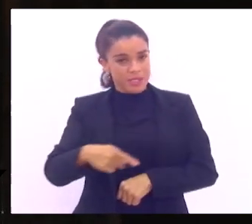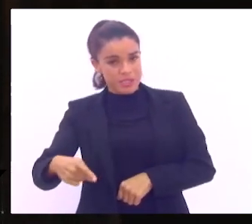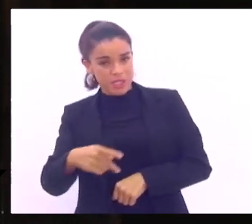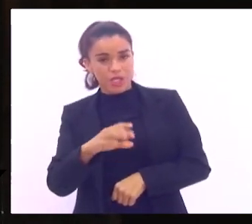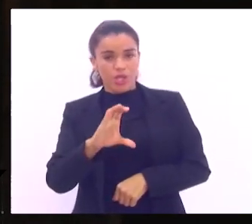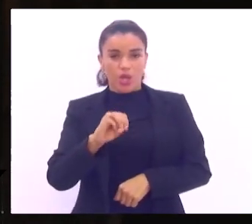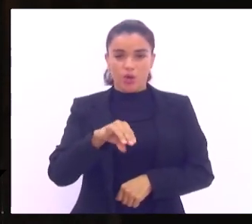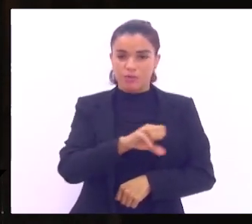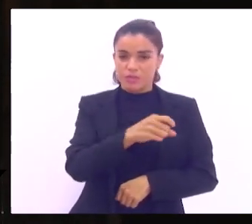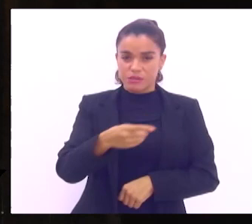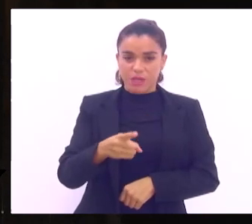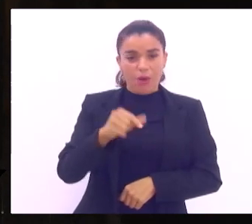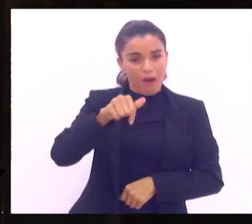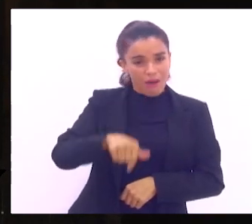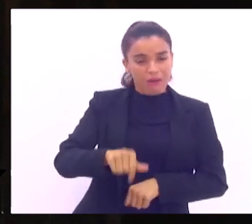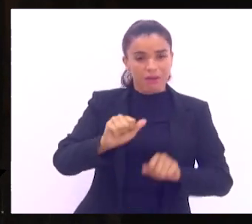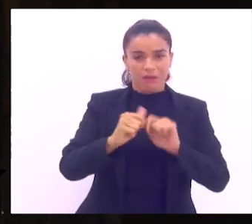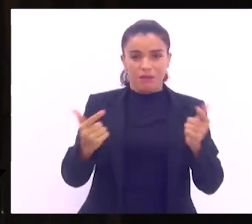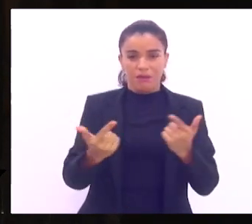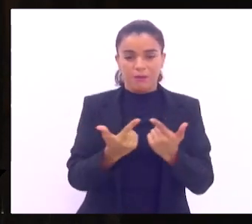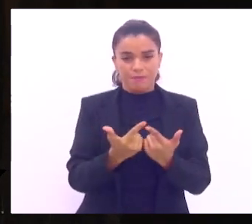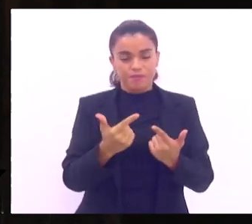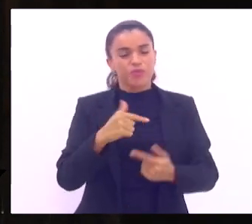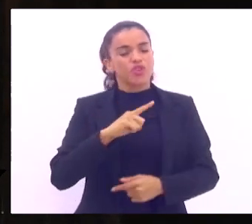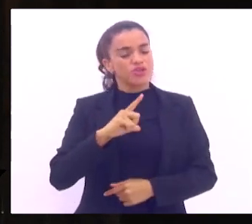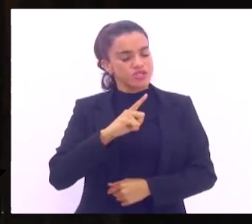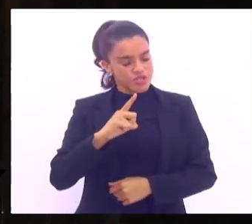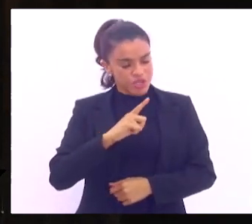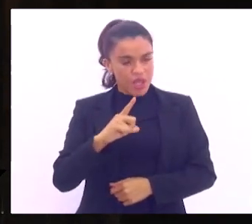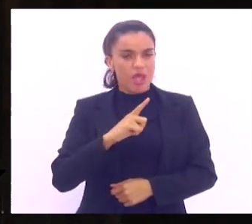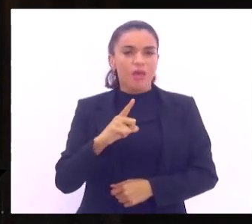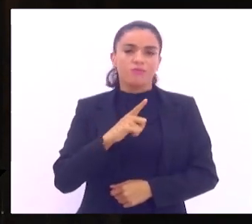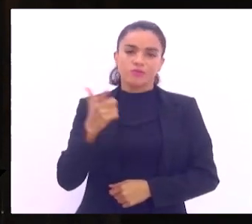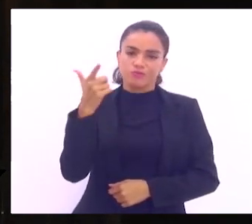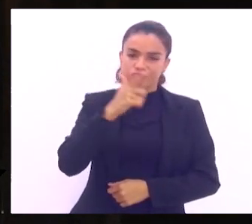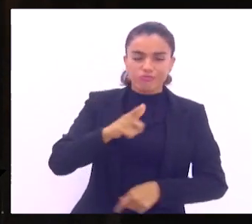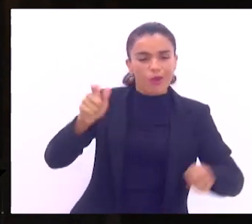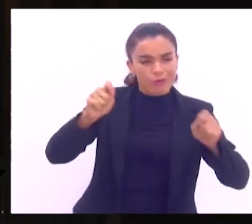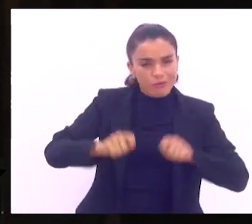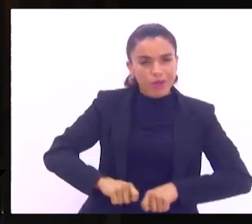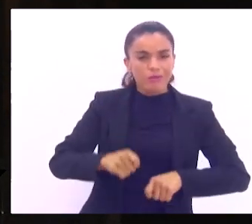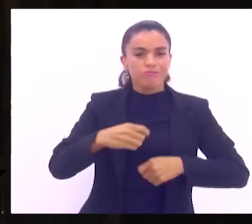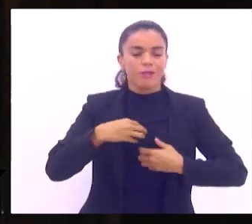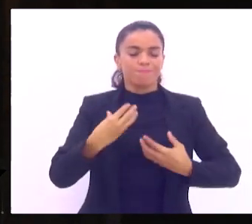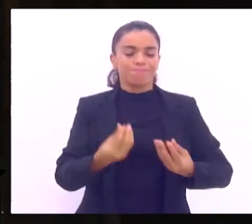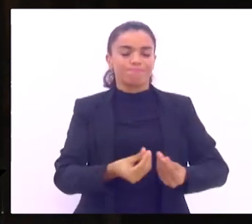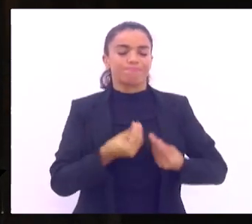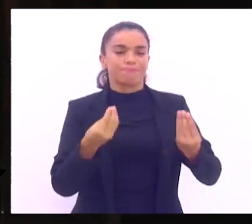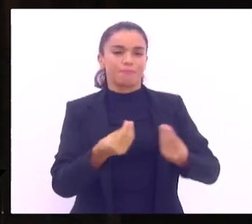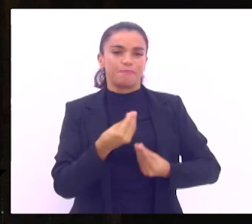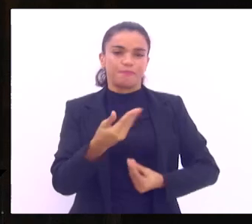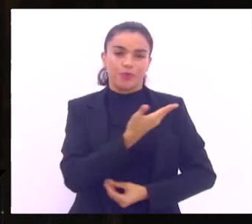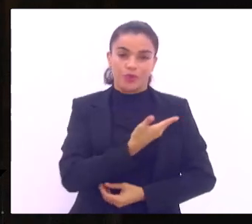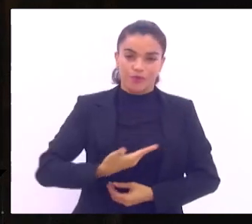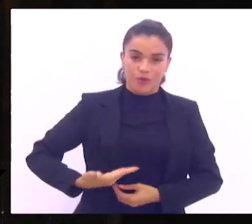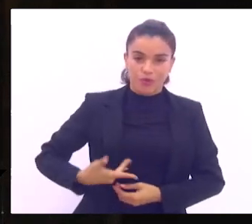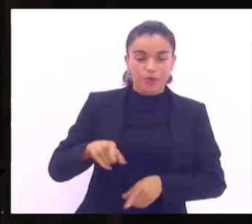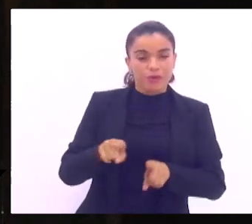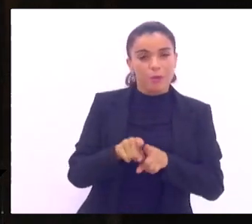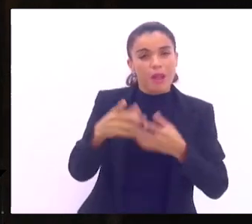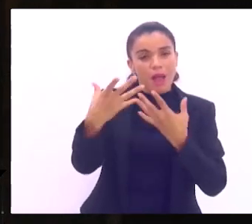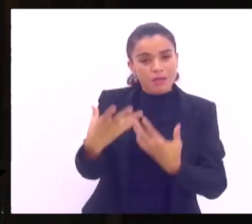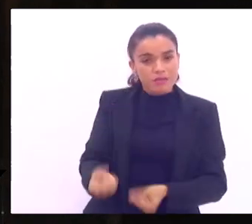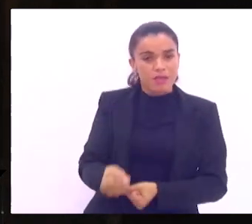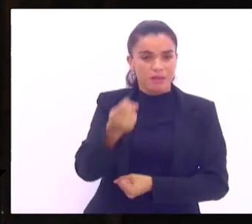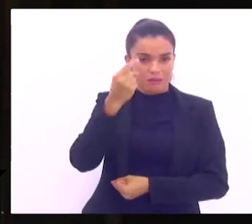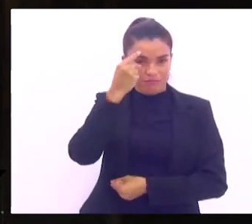na Alerj. Eu acho que nós temos condições de sensibilizar o governador para que ele abrace essa ideia e nós